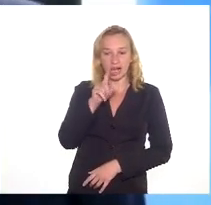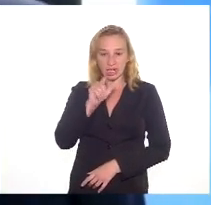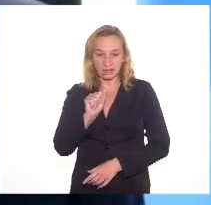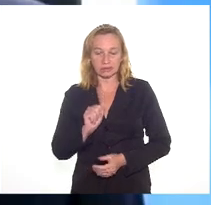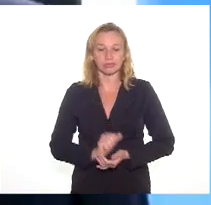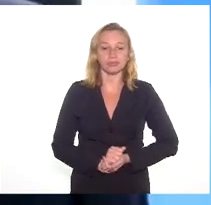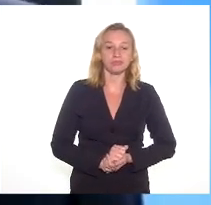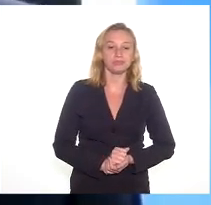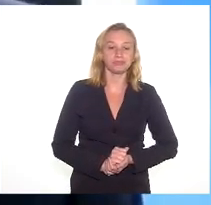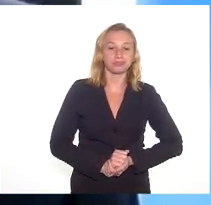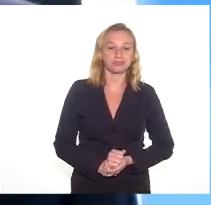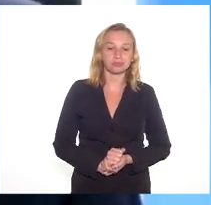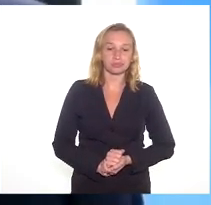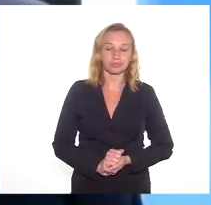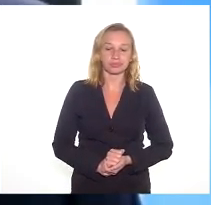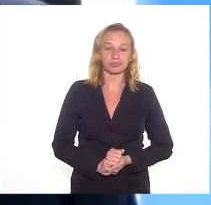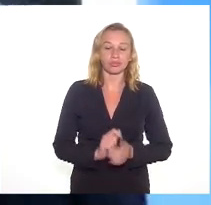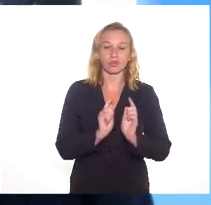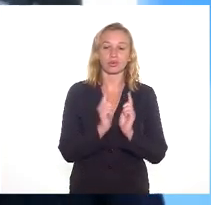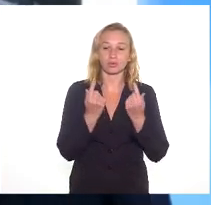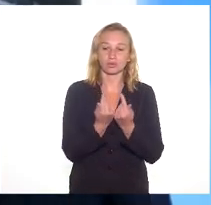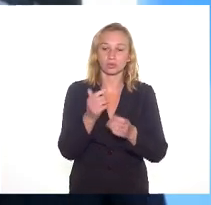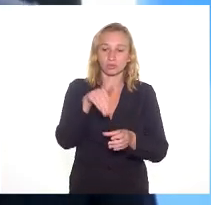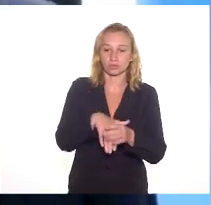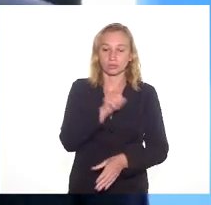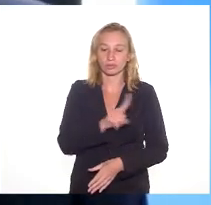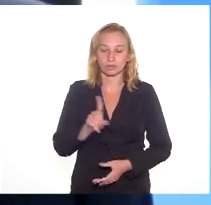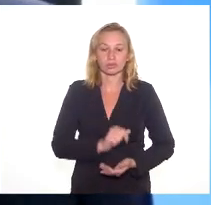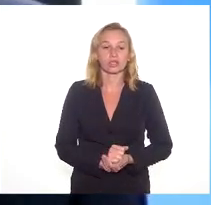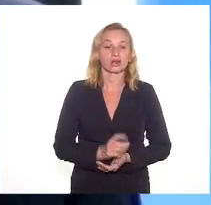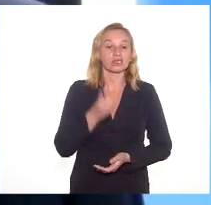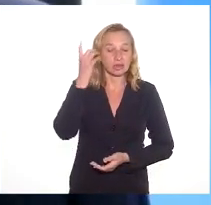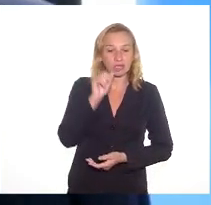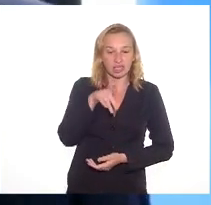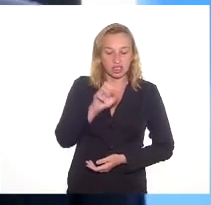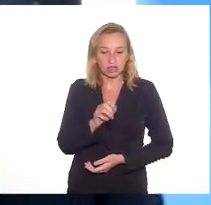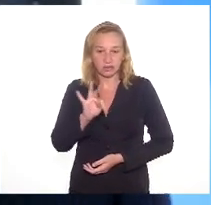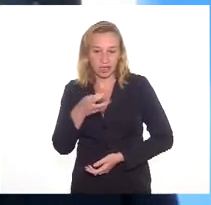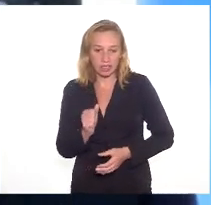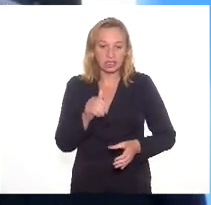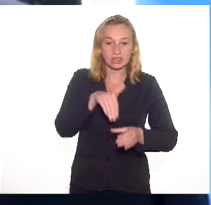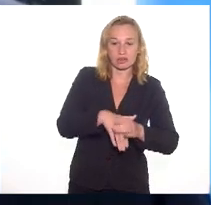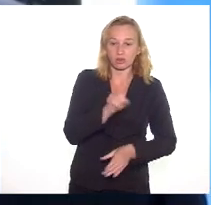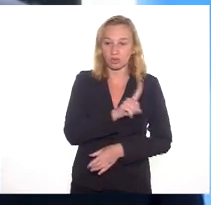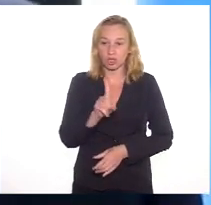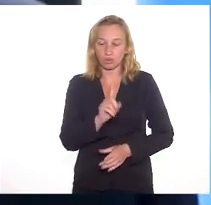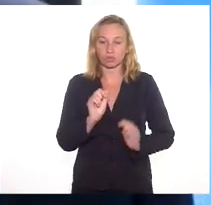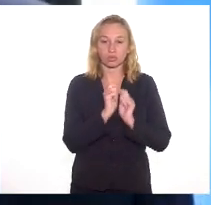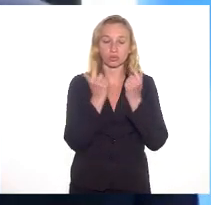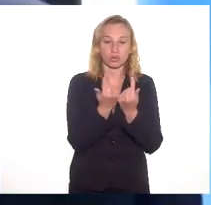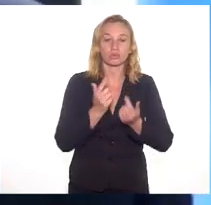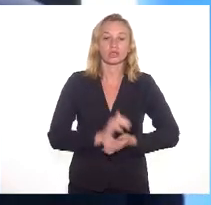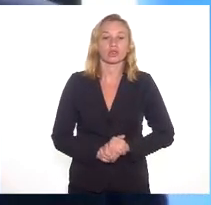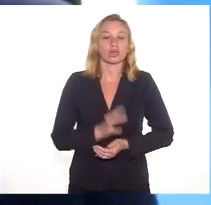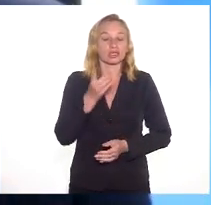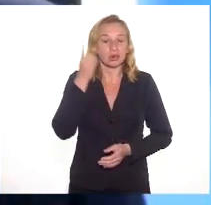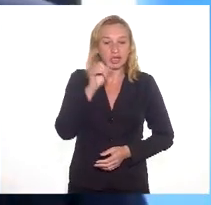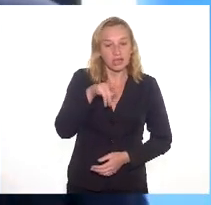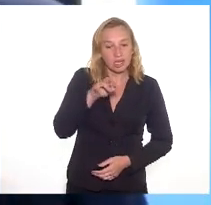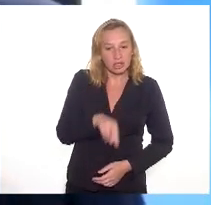Passos, não no grupo. Deputado Alexandre Freitas, não no grupo. Deputado